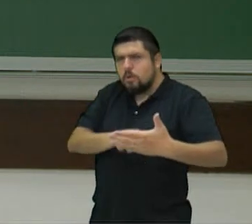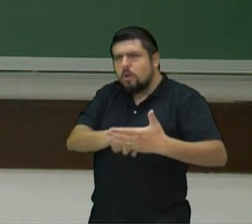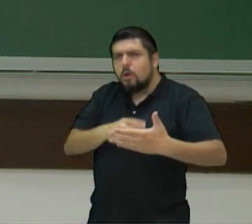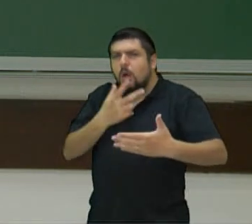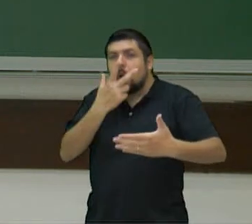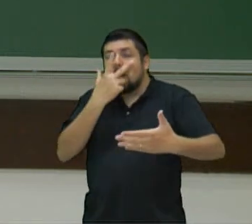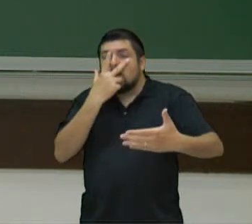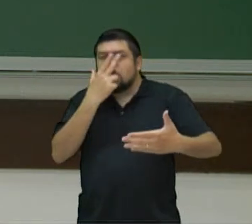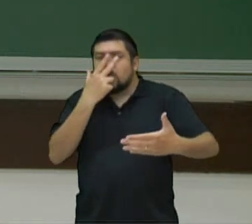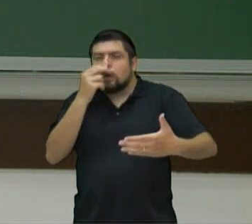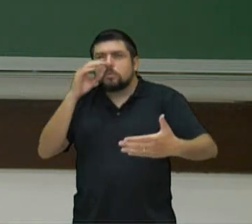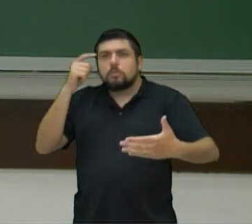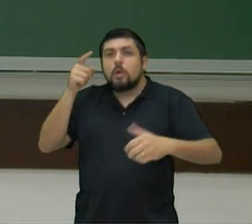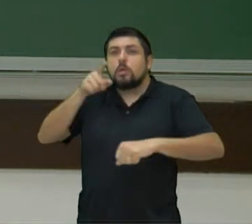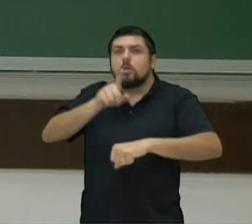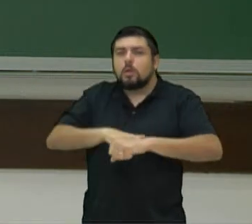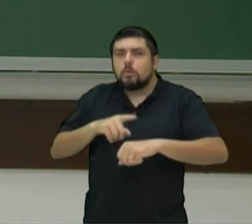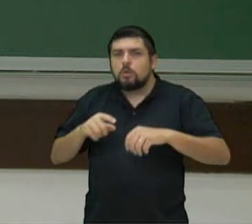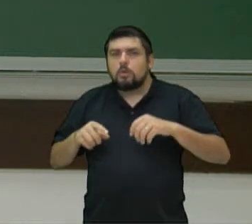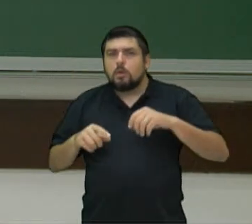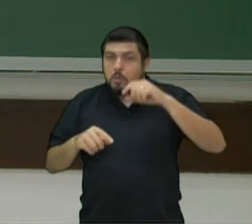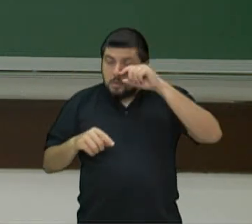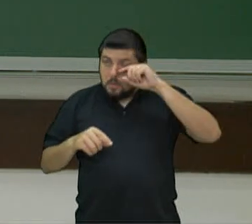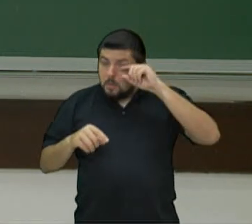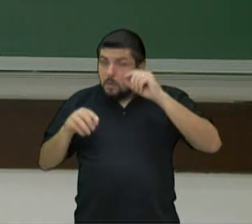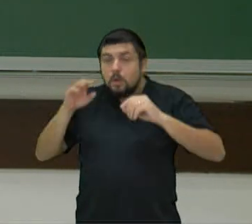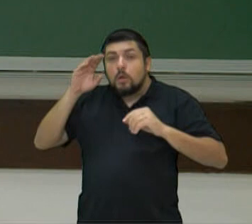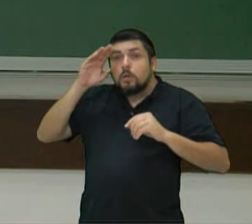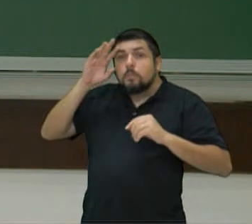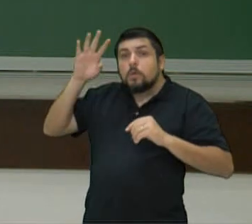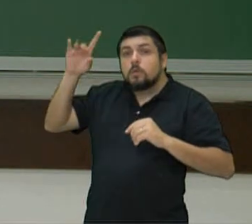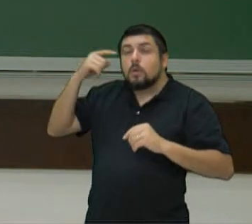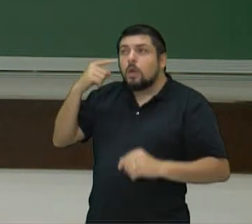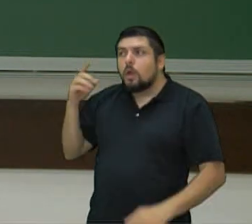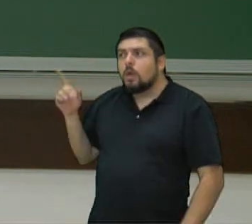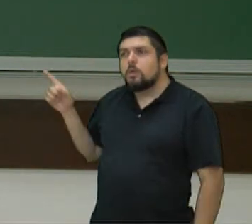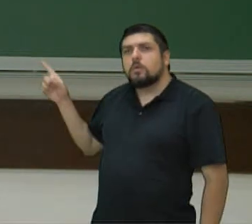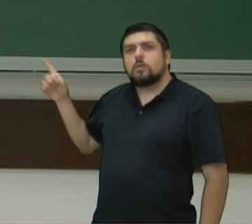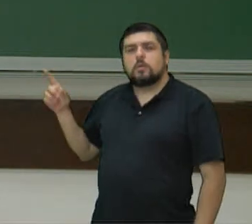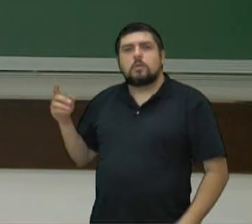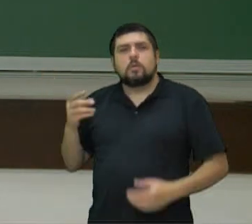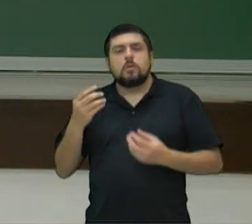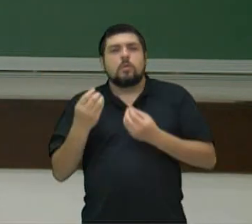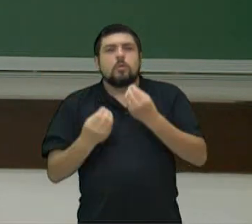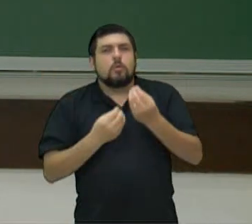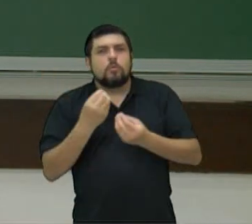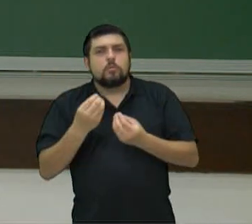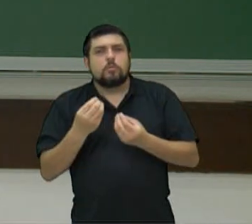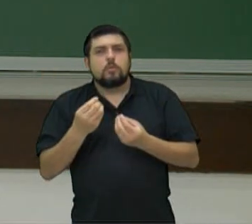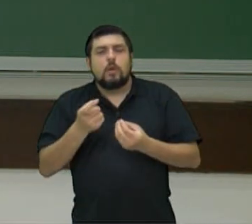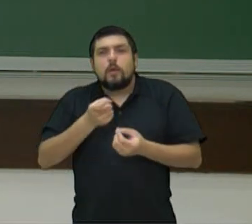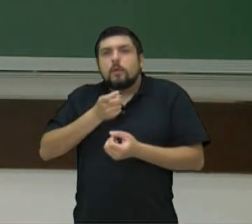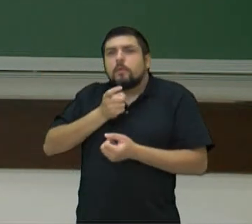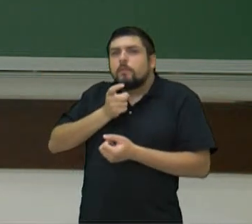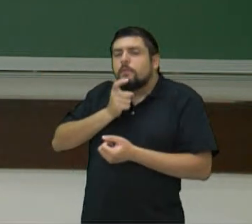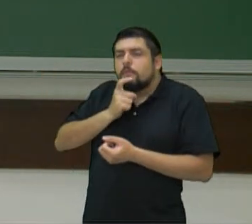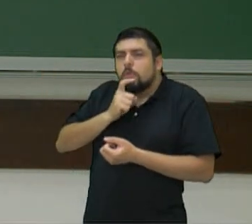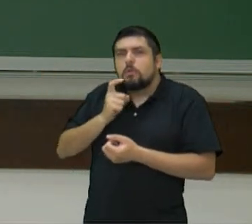aquela descrição, né? Ó, de um tempo cinza da cor do granito, frio, uma